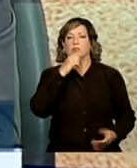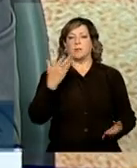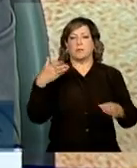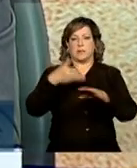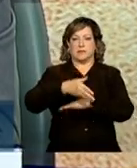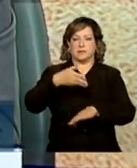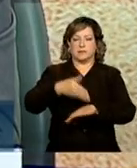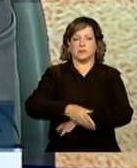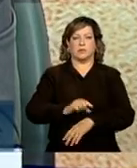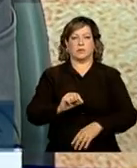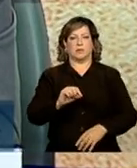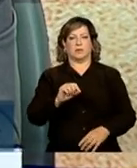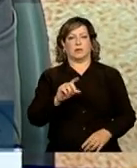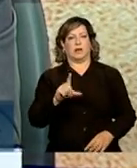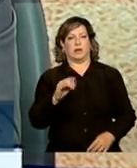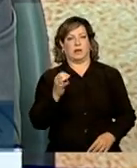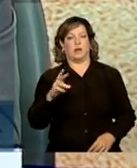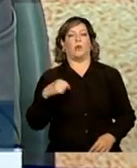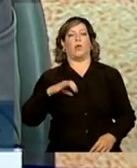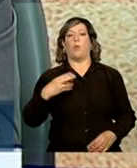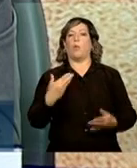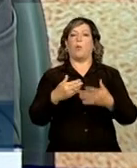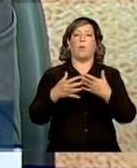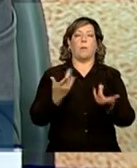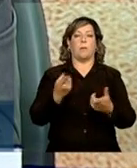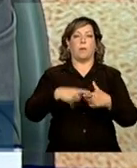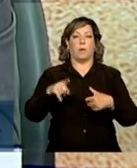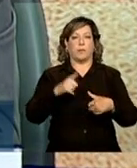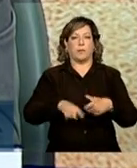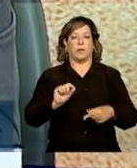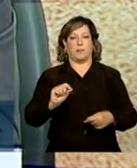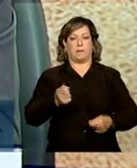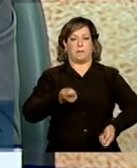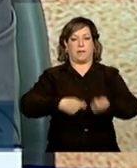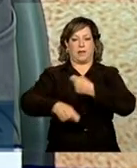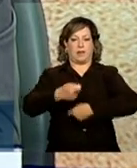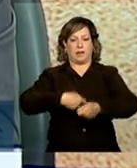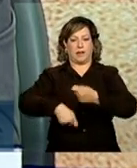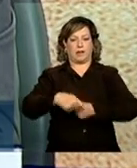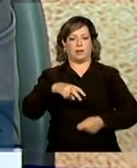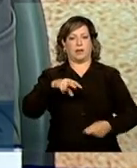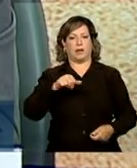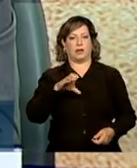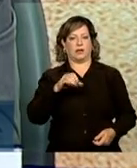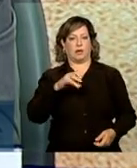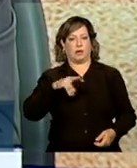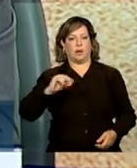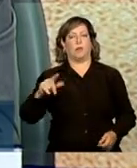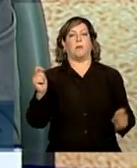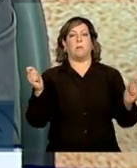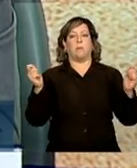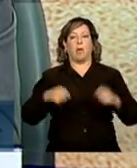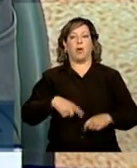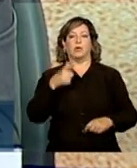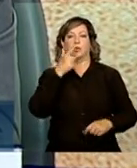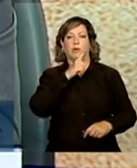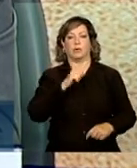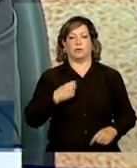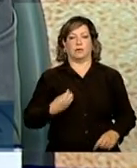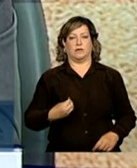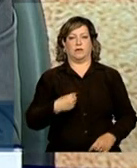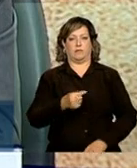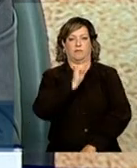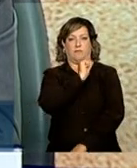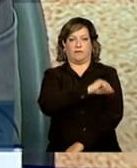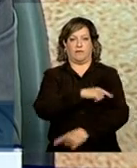Marginal que qualquer eh problema no mercado internacional ele pode adquirir no mercado nacional ele pode adquirir vacinas isso garante